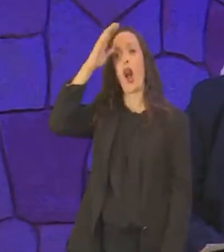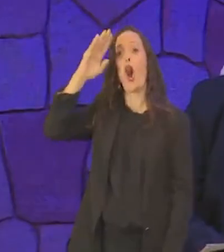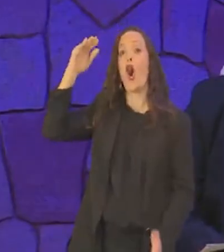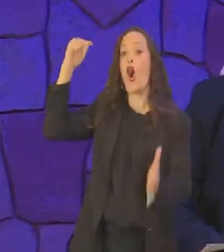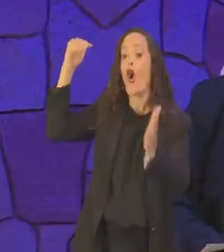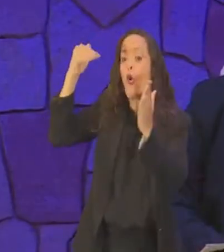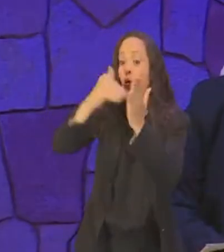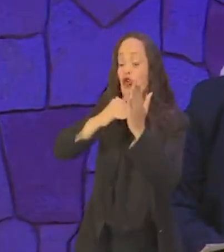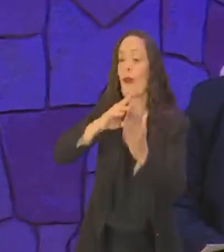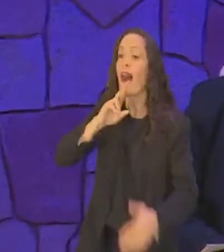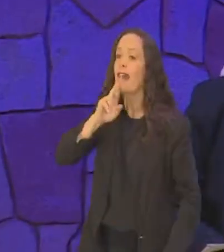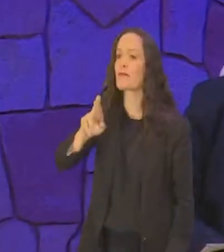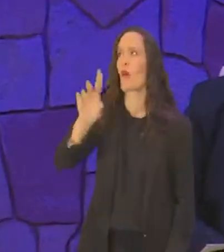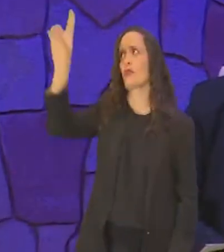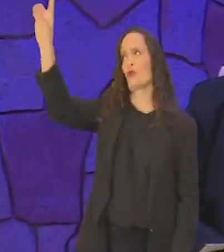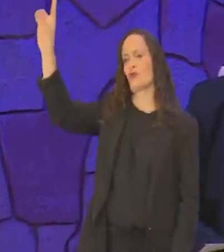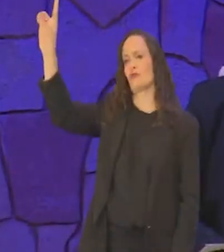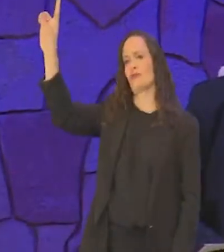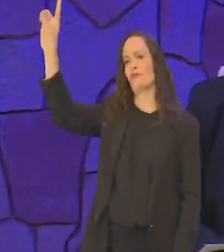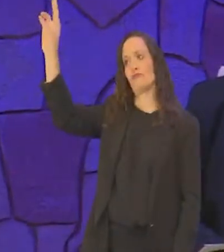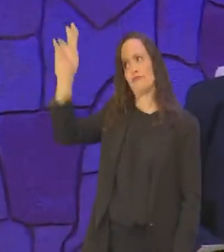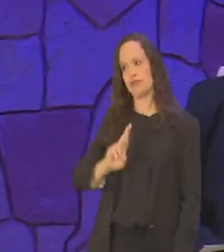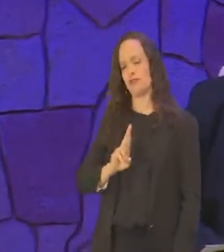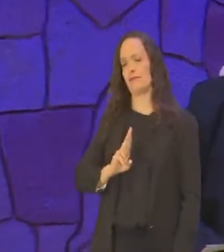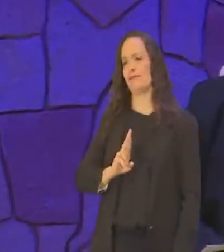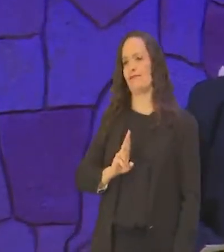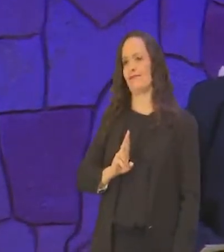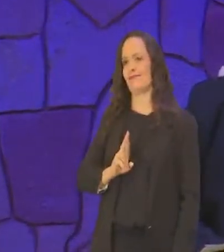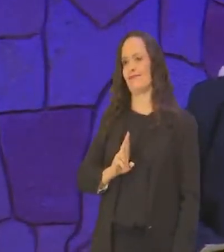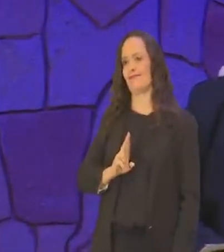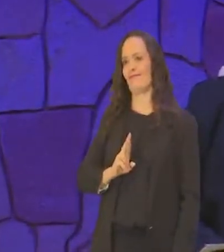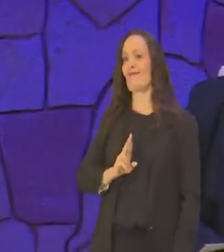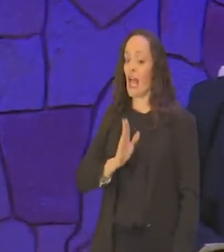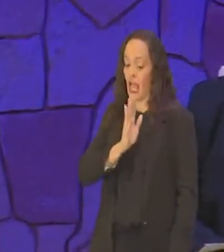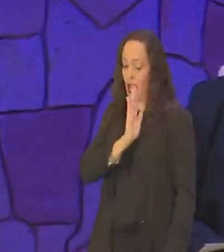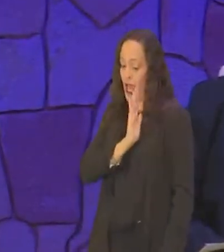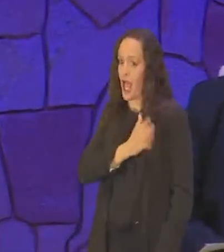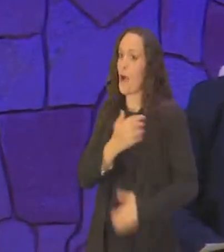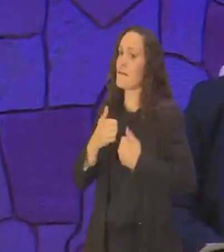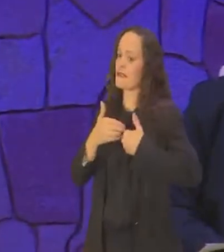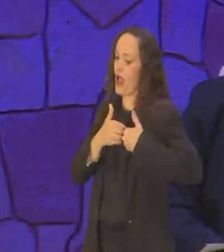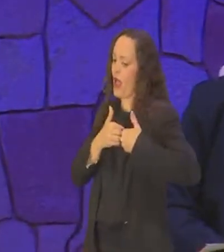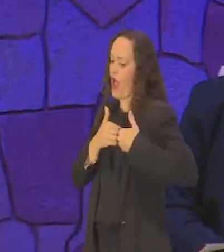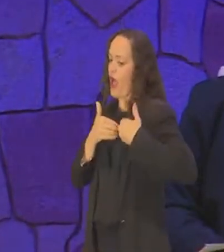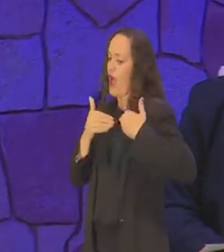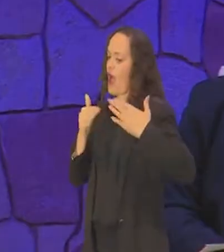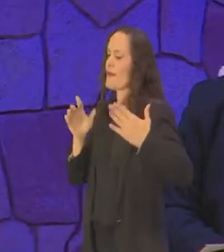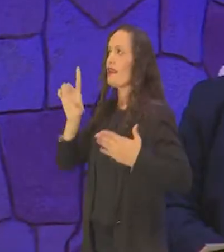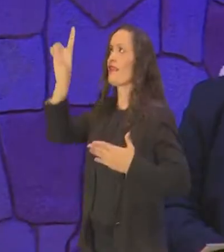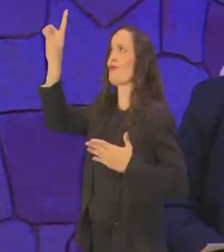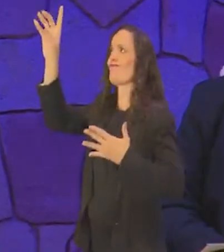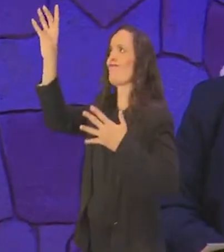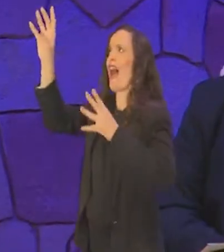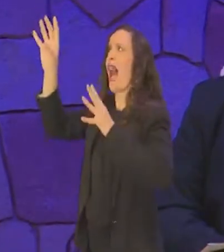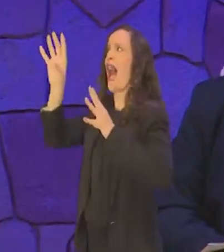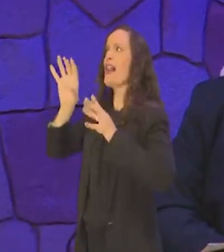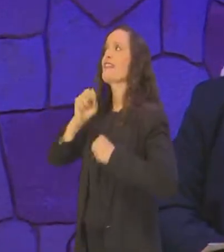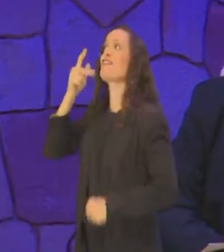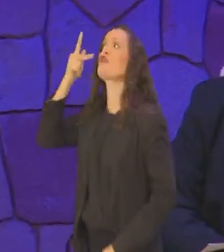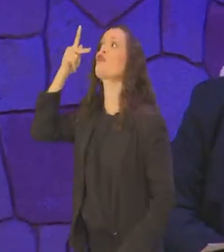vem dos lábios do Senhor. E aí onde nós devemos ter o coração aberto para aceitarmos os